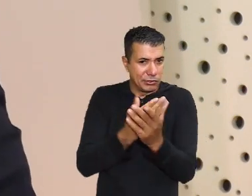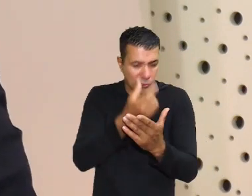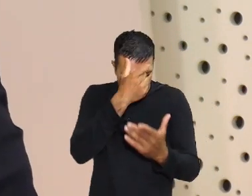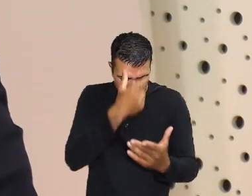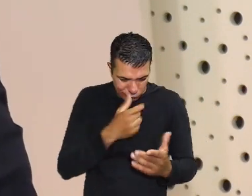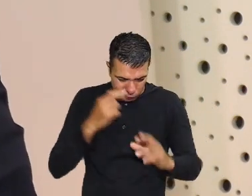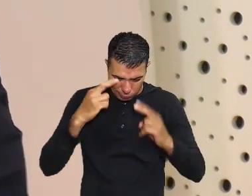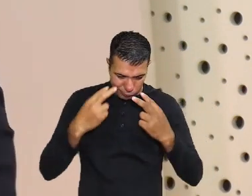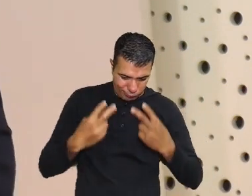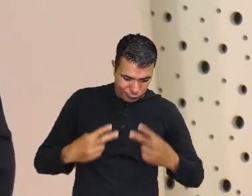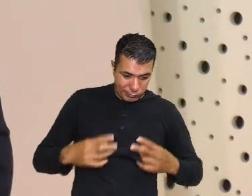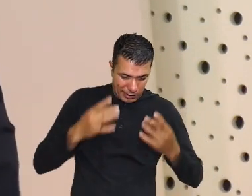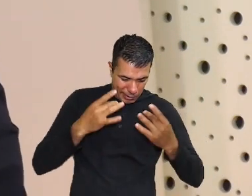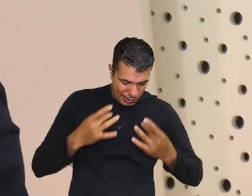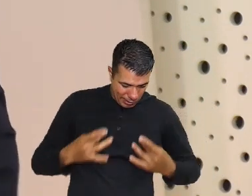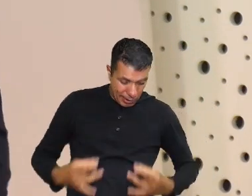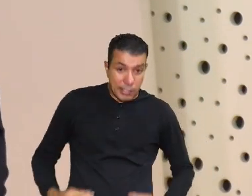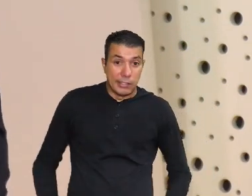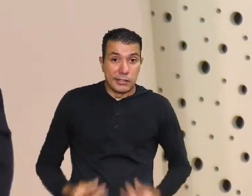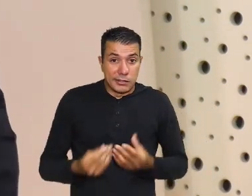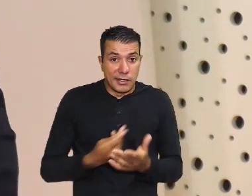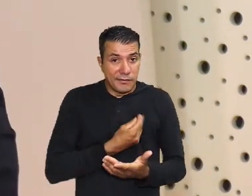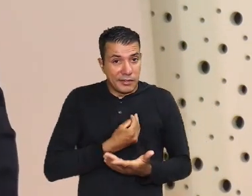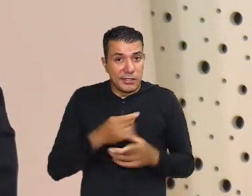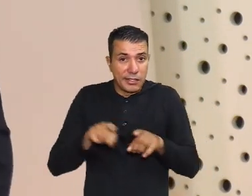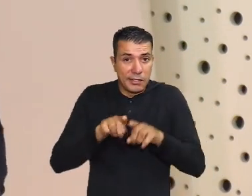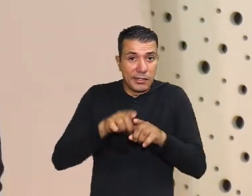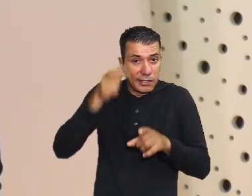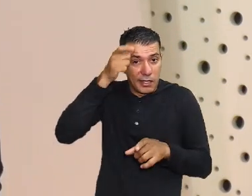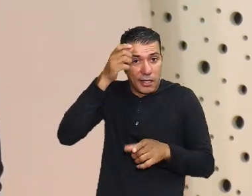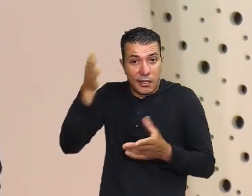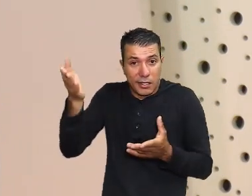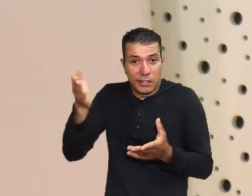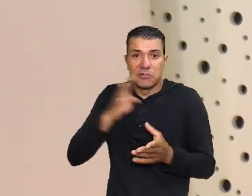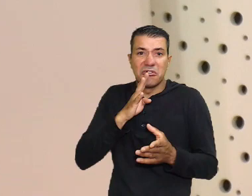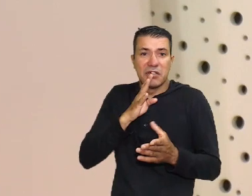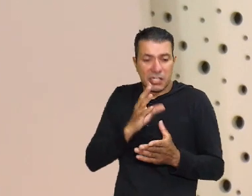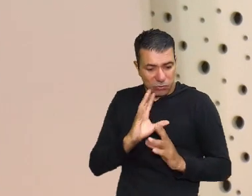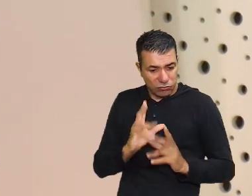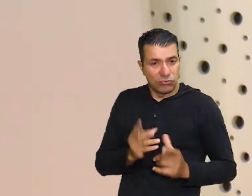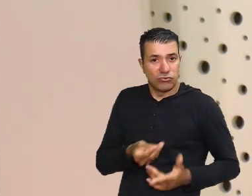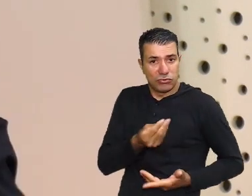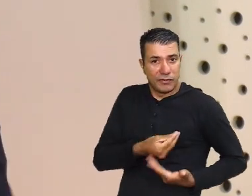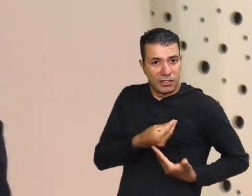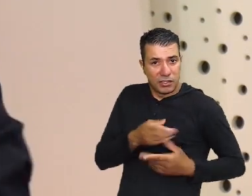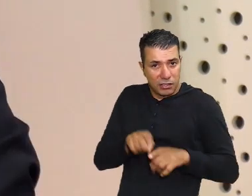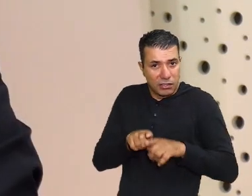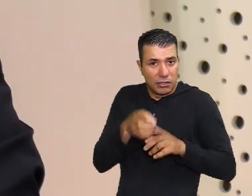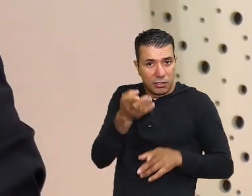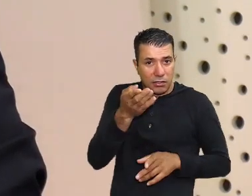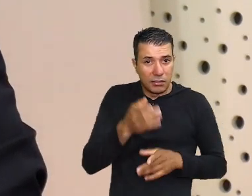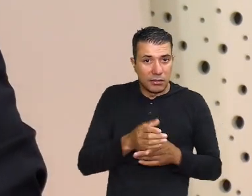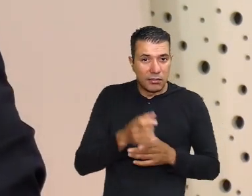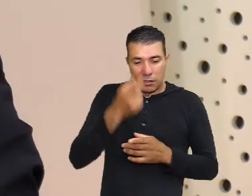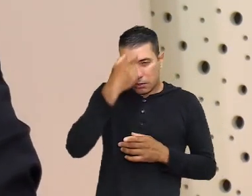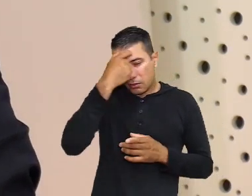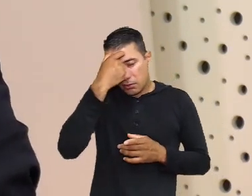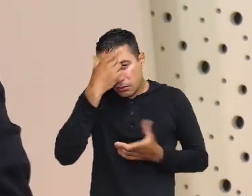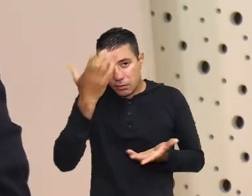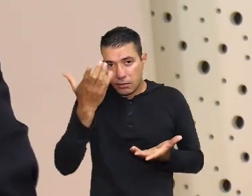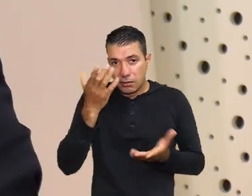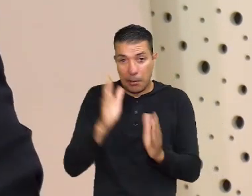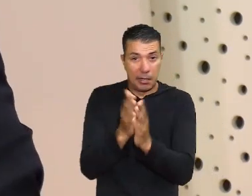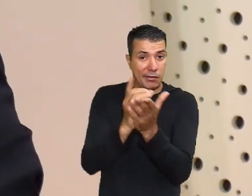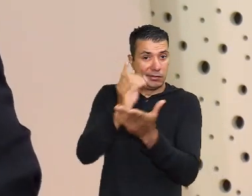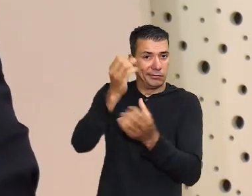você também. E a Bíblia deixa bem claro que não é, a pessoa que morreu, porque ela está lá, inconsciente. E a